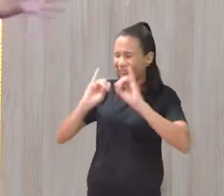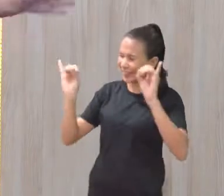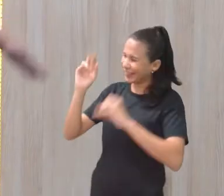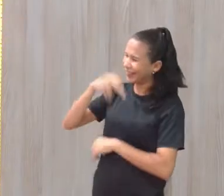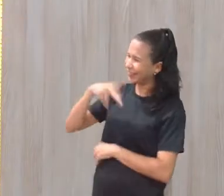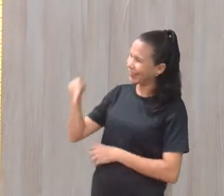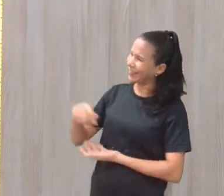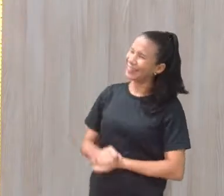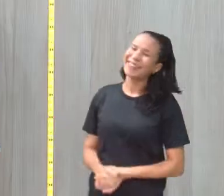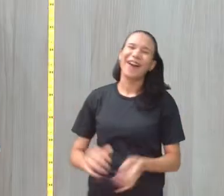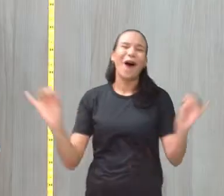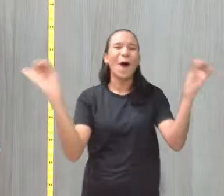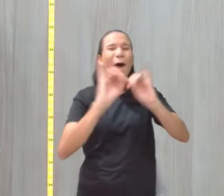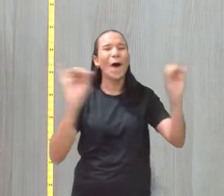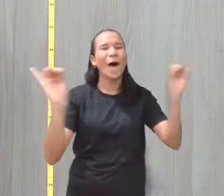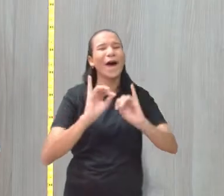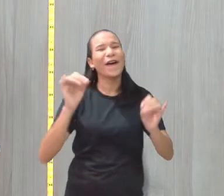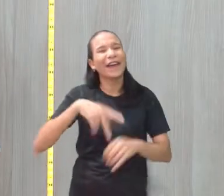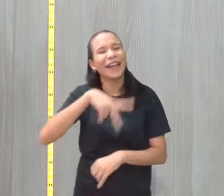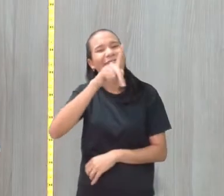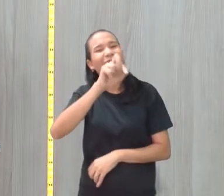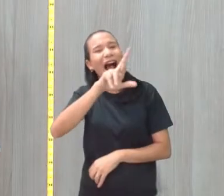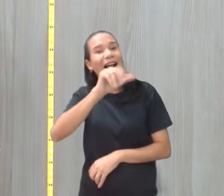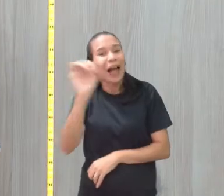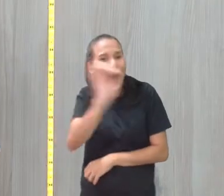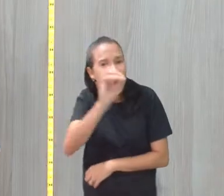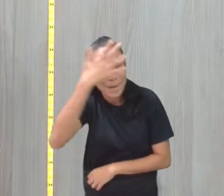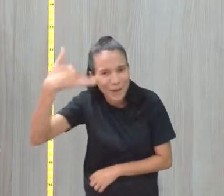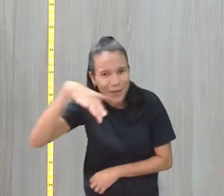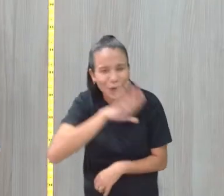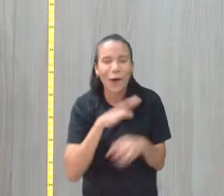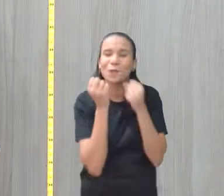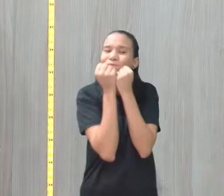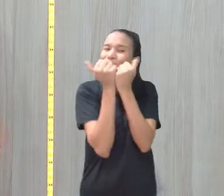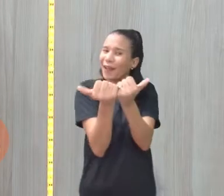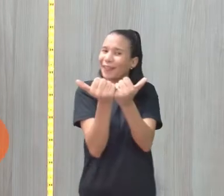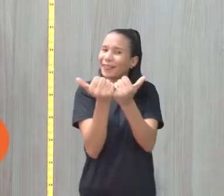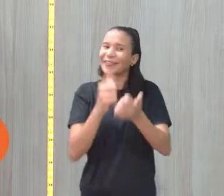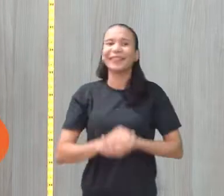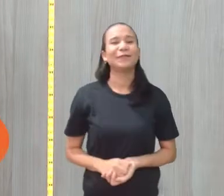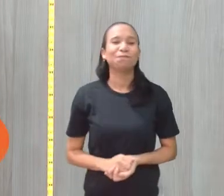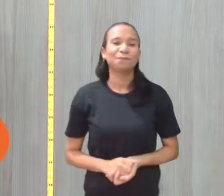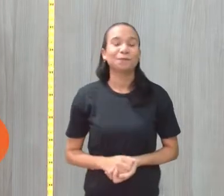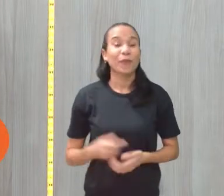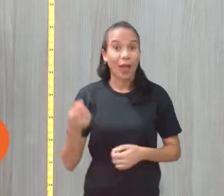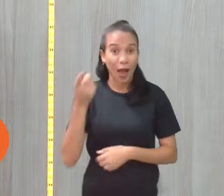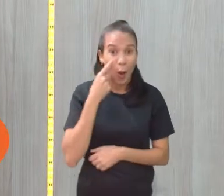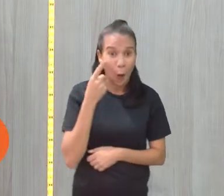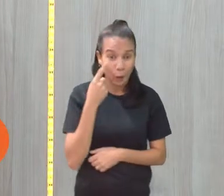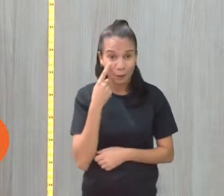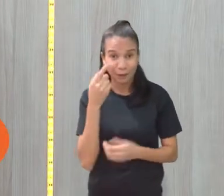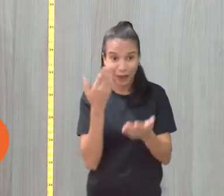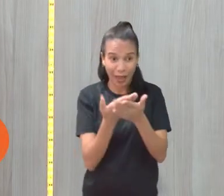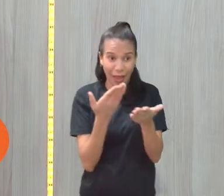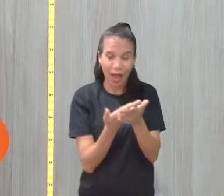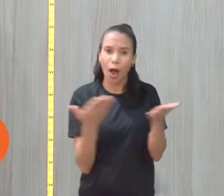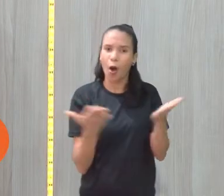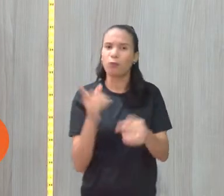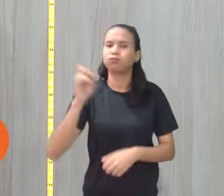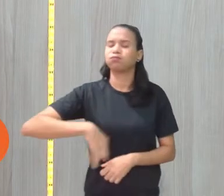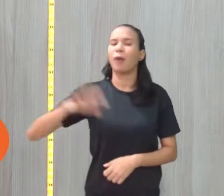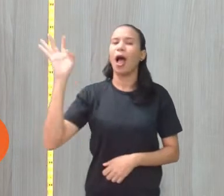Olá, Carolina. Oi, Carla. Oi, gente. Tudo bem com vocês? Olha, essa aula vai ser